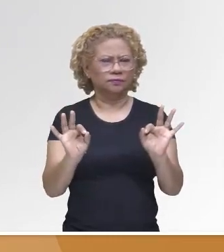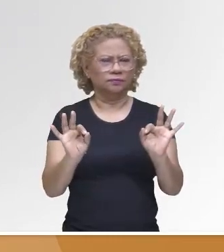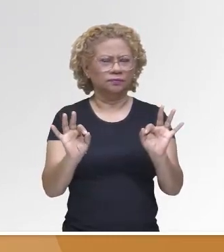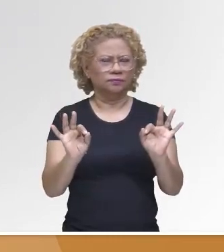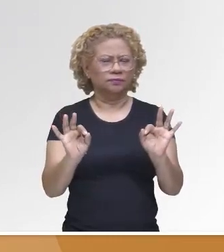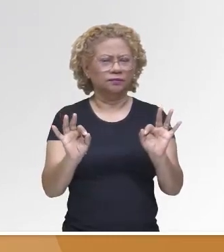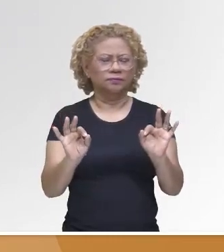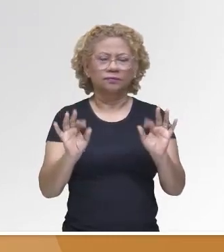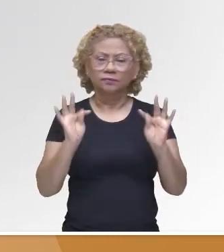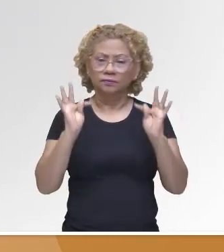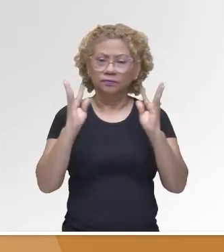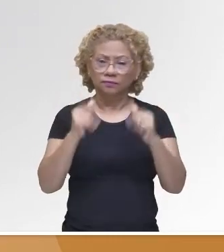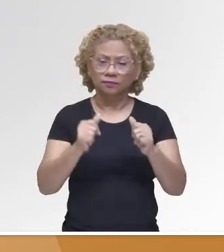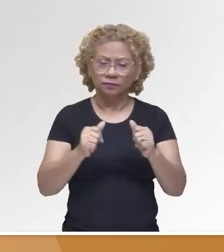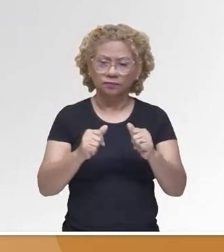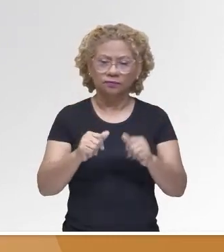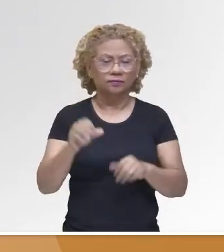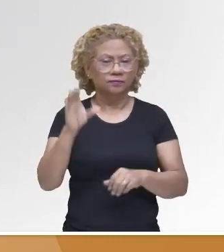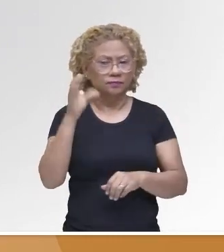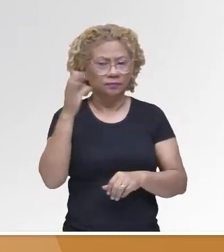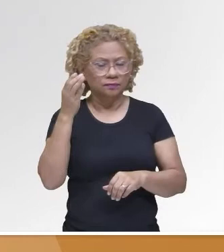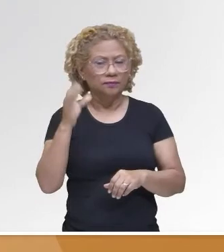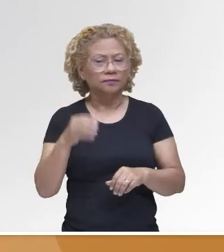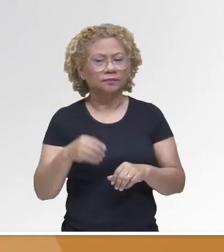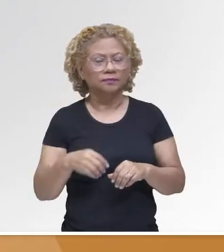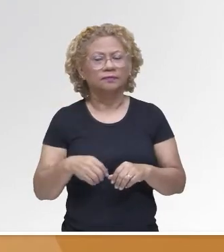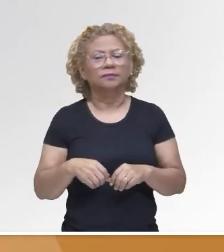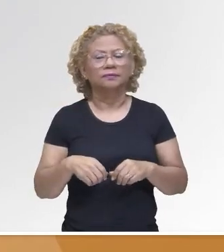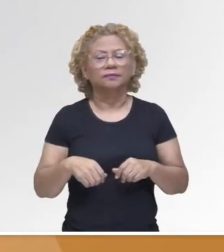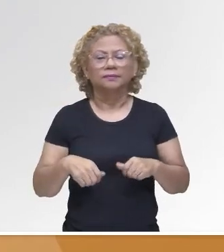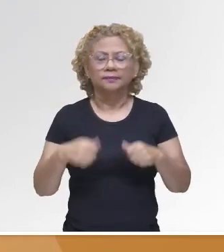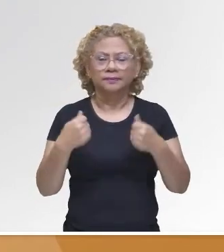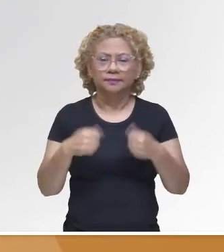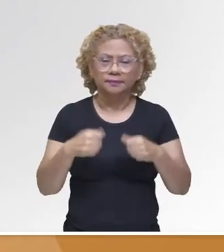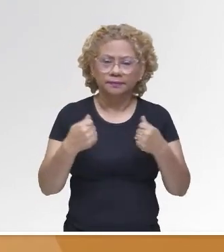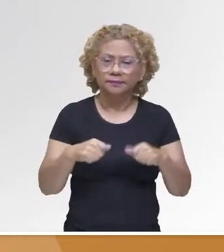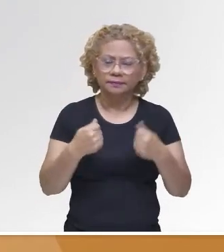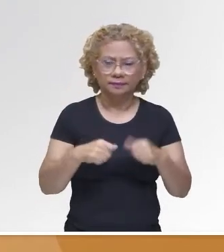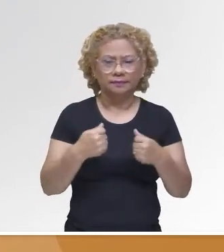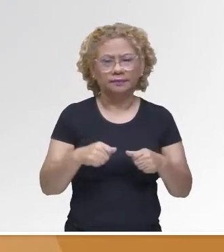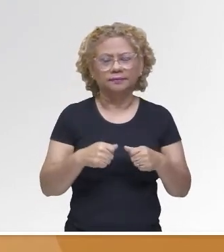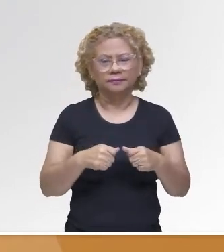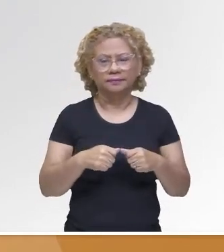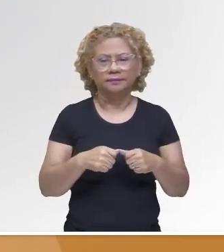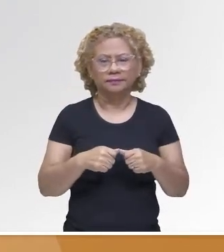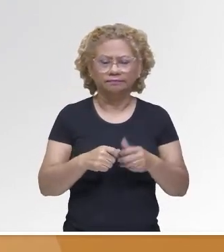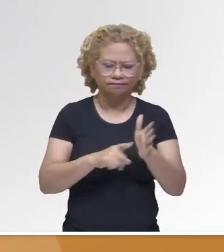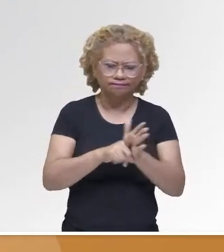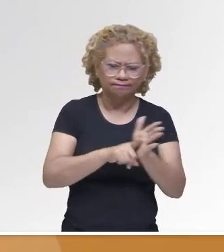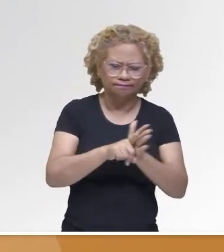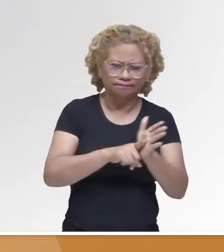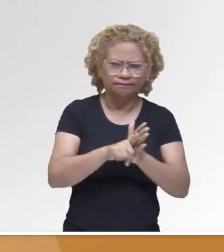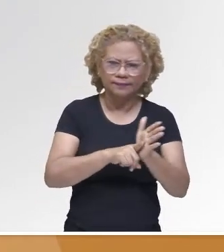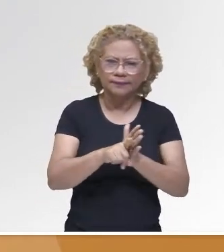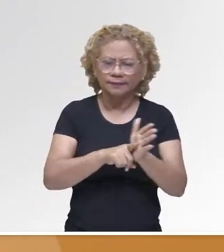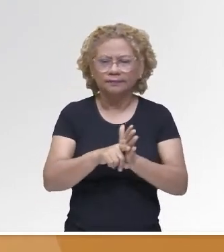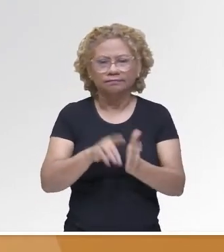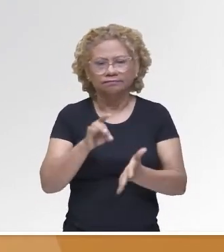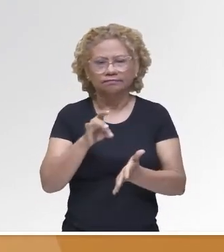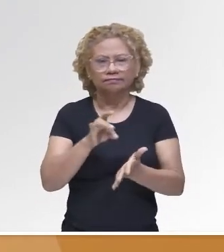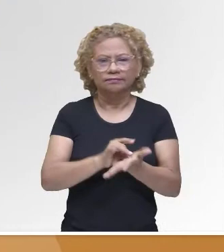Toda ciência, ela tem um caráter histórico e ao mesmo tempo provisório. Ou